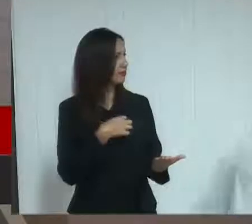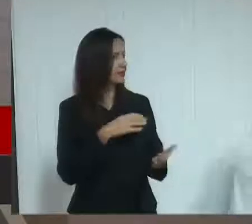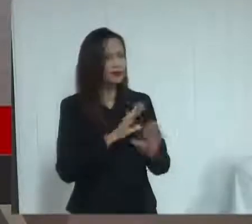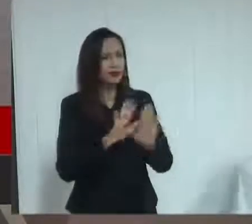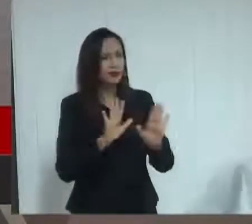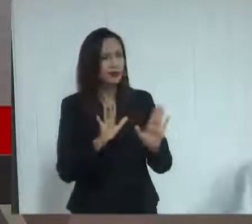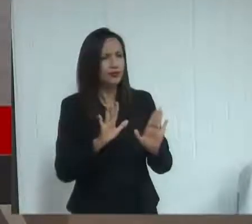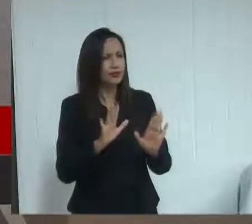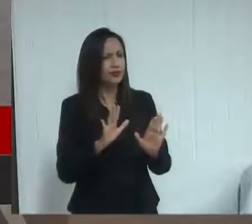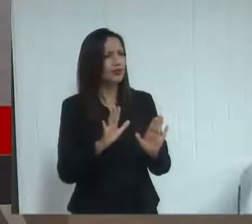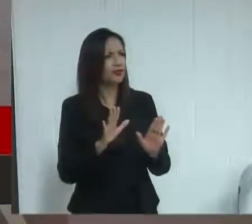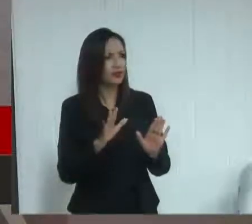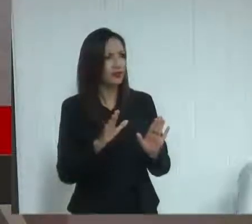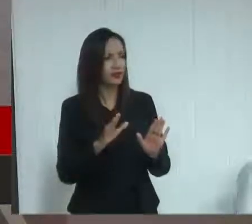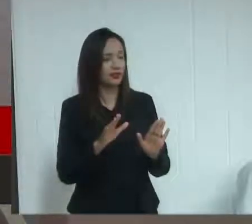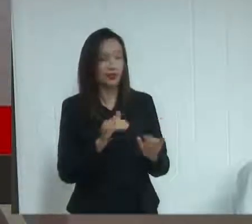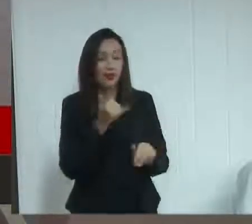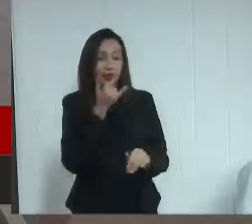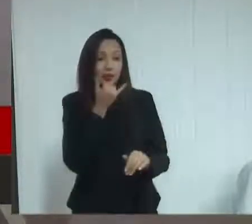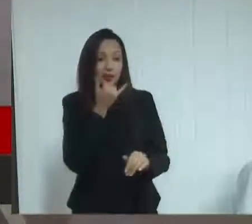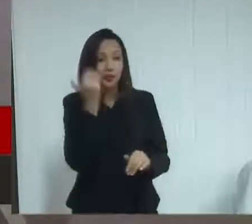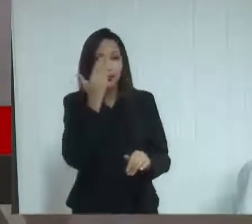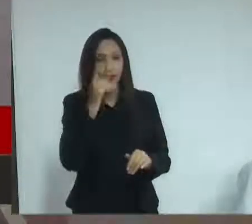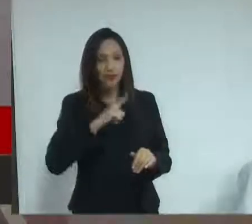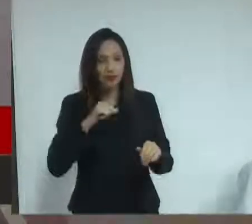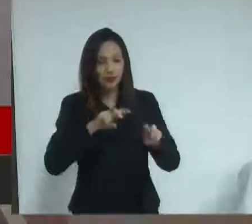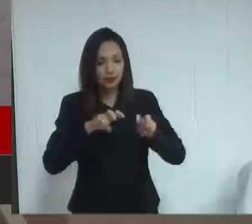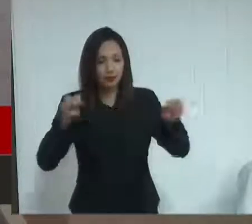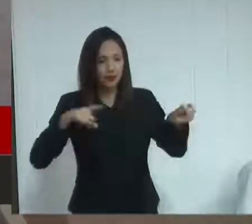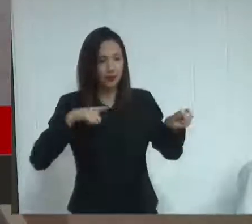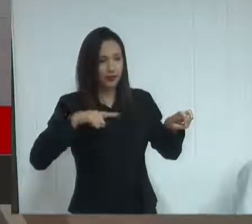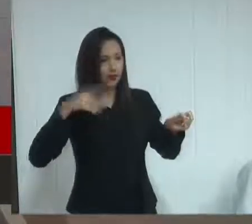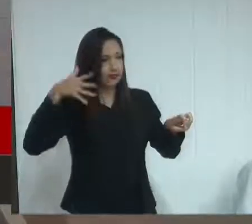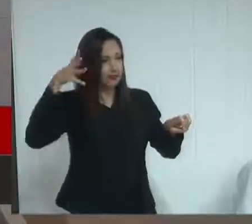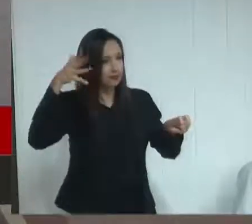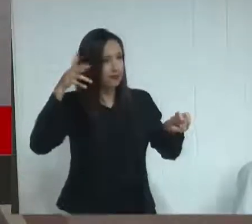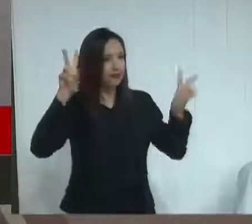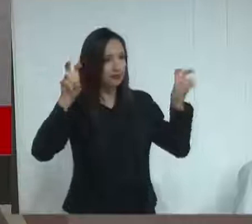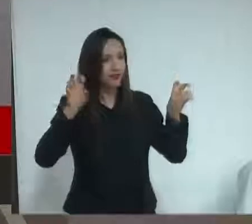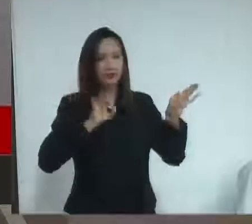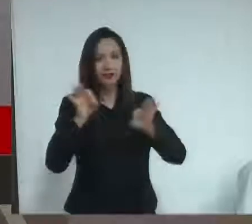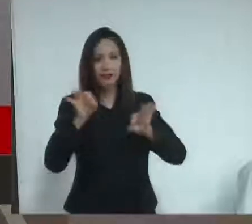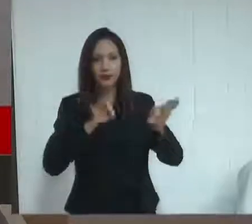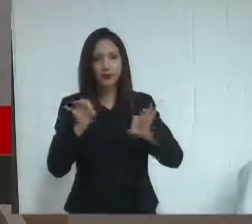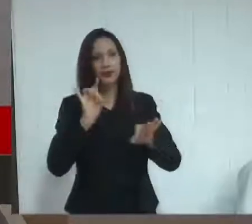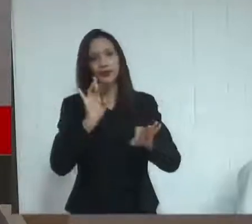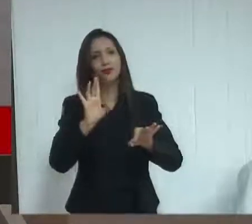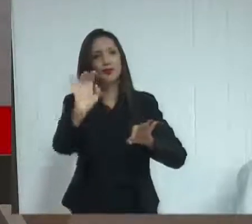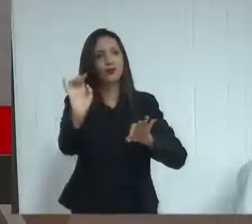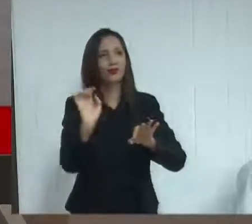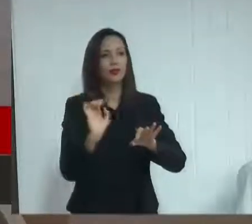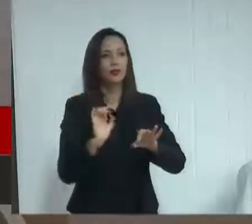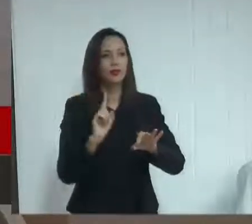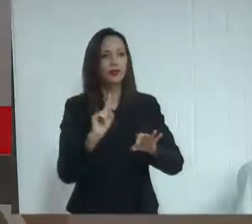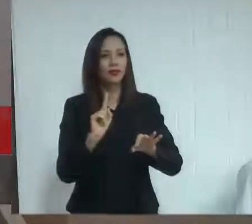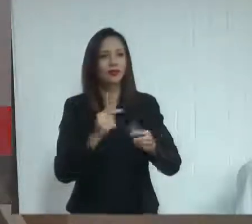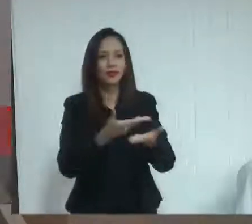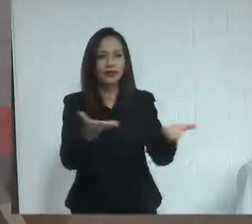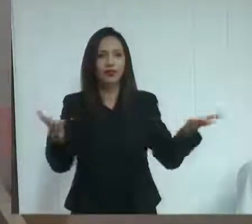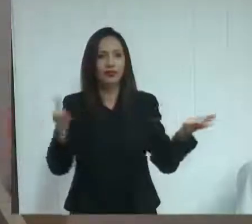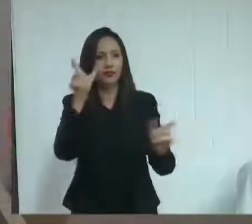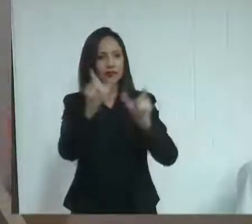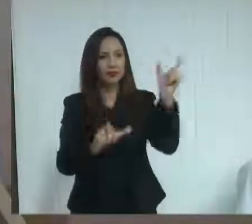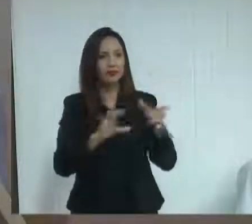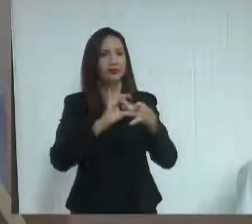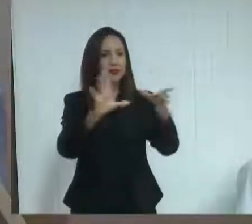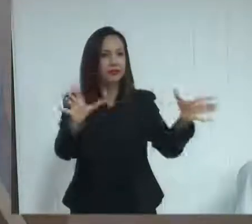simplesmente não vir nessa tribuna para falar a respeito do projeto. Afinal, não é um projeto popular, de forma alguma. A